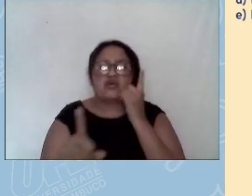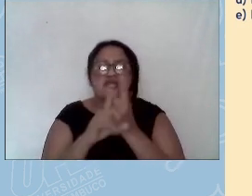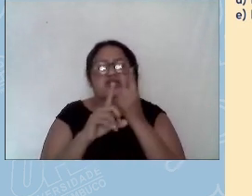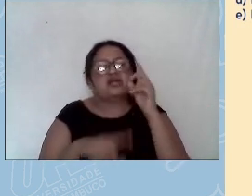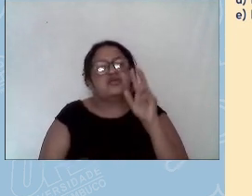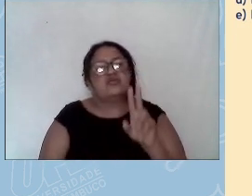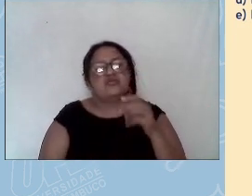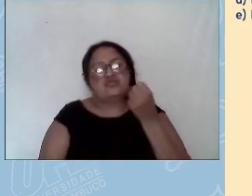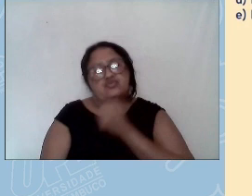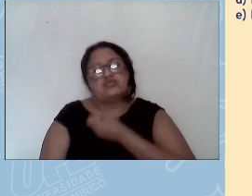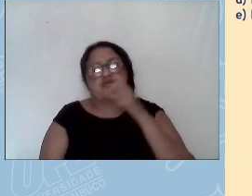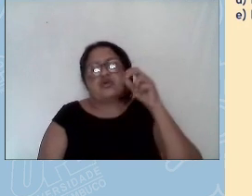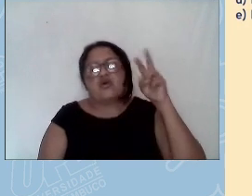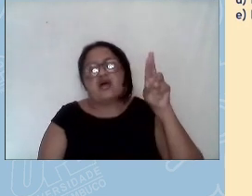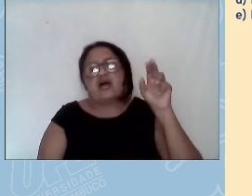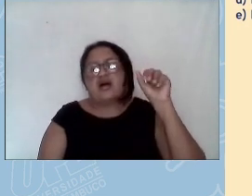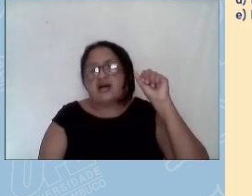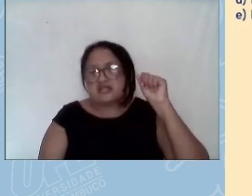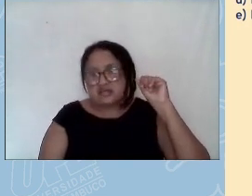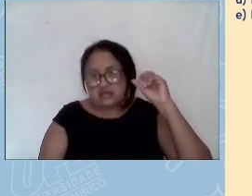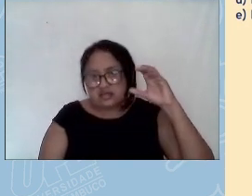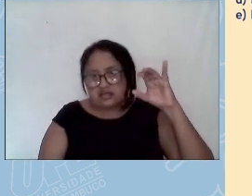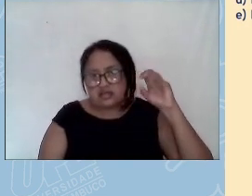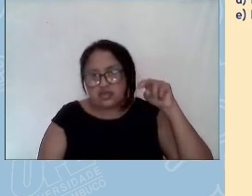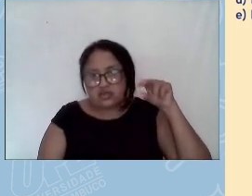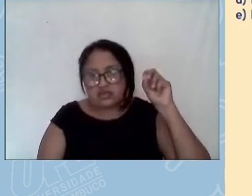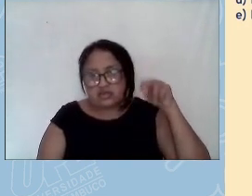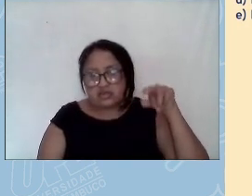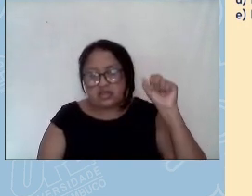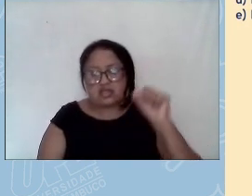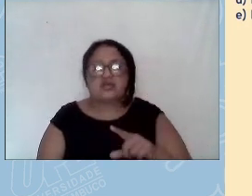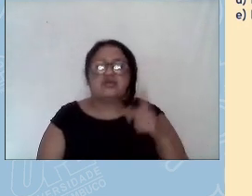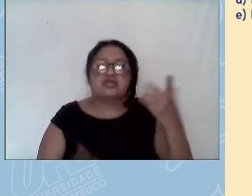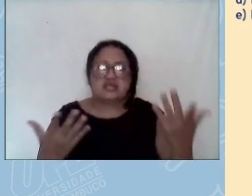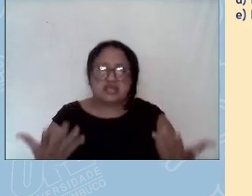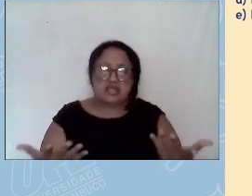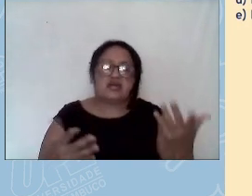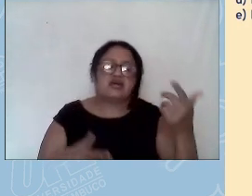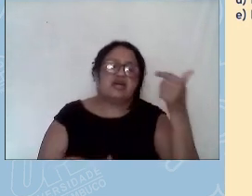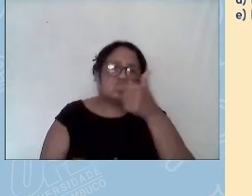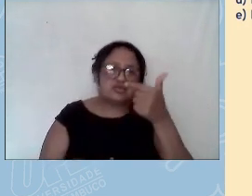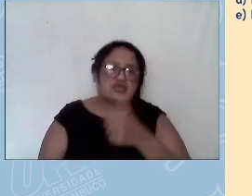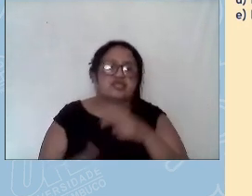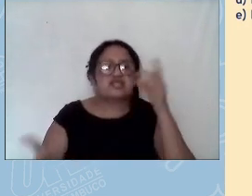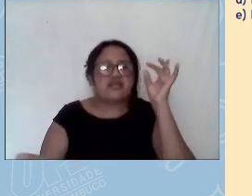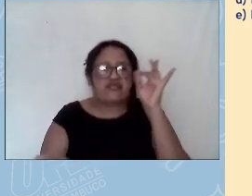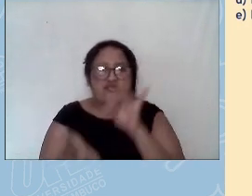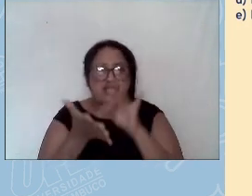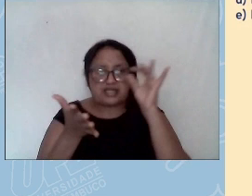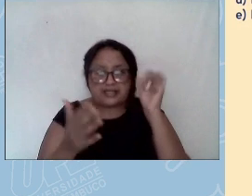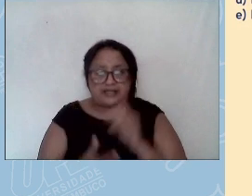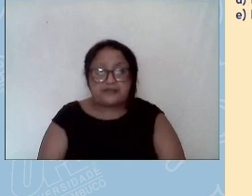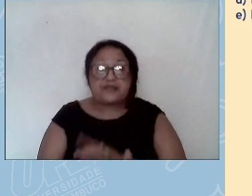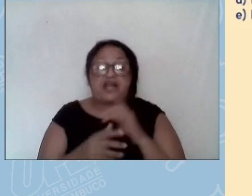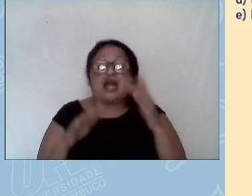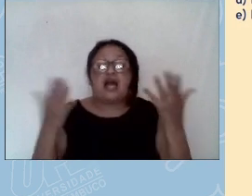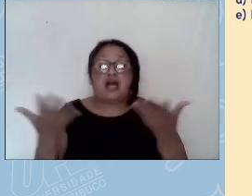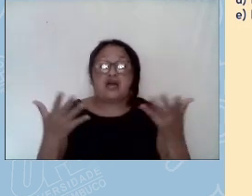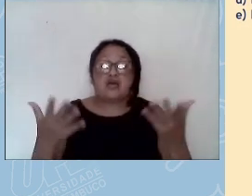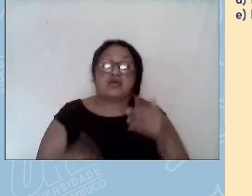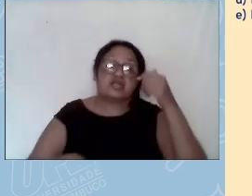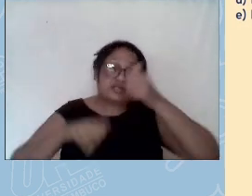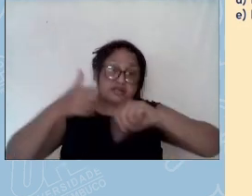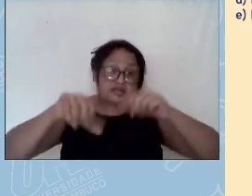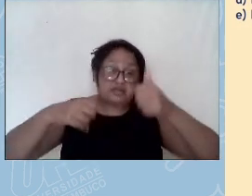racional então o item 2 a proposição 2 é verdadeira vamos analisar o item 3